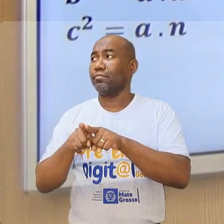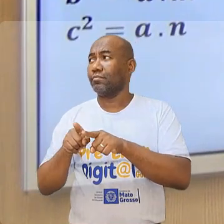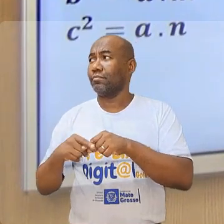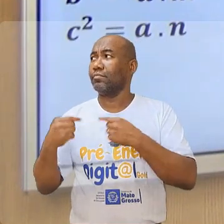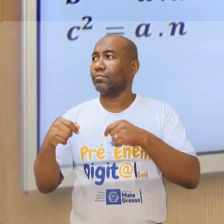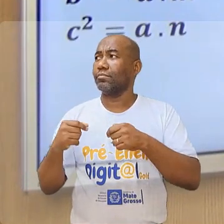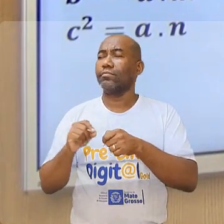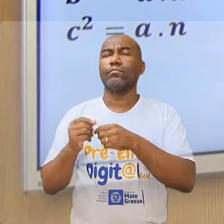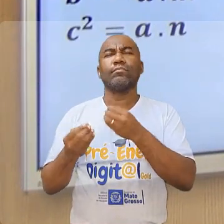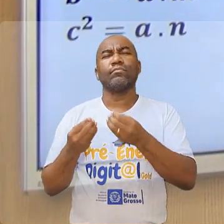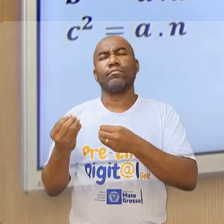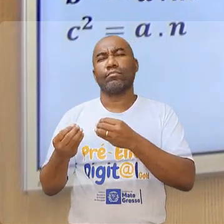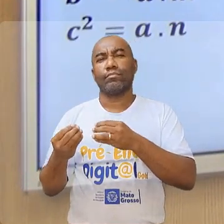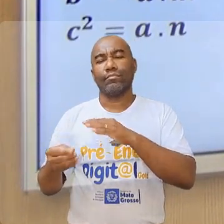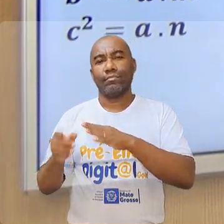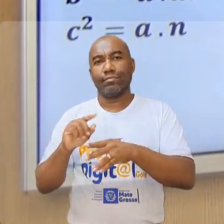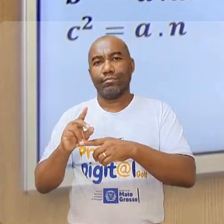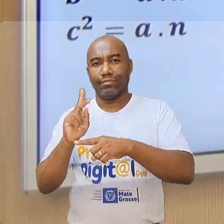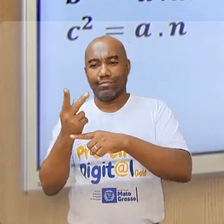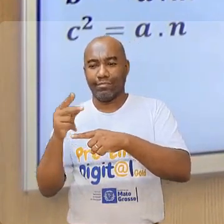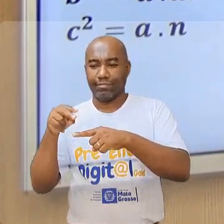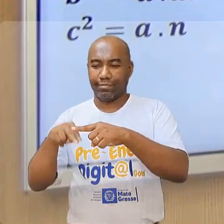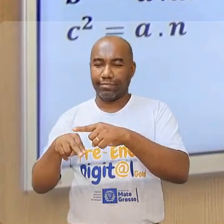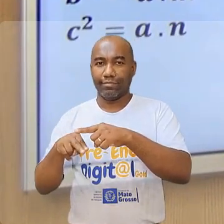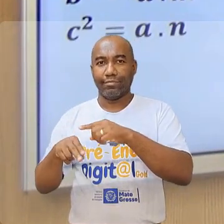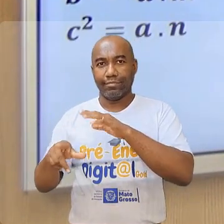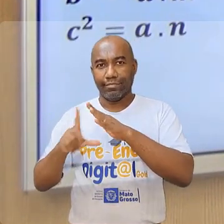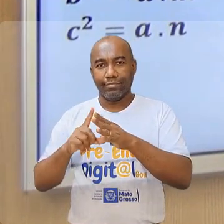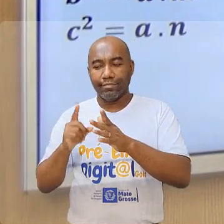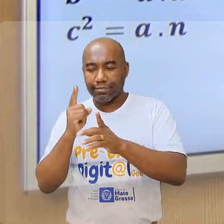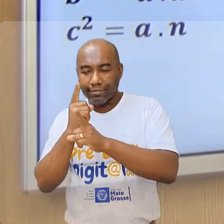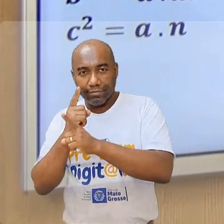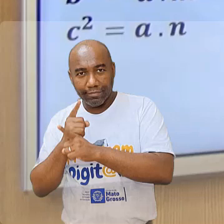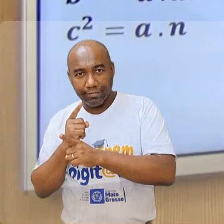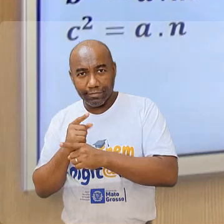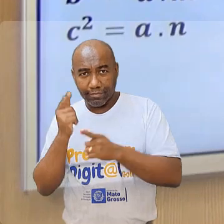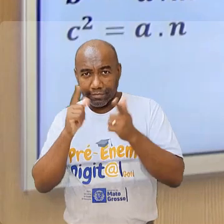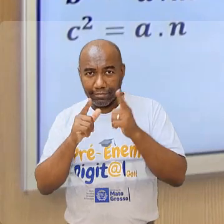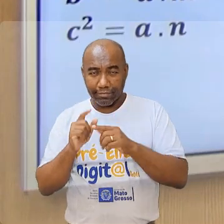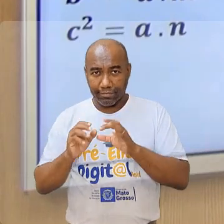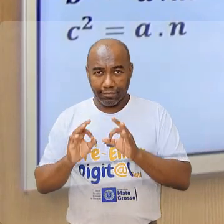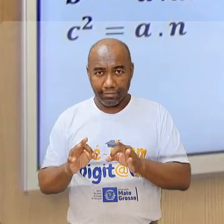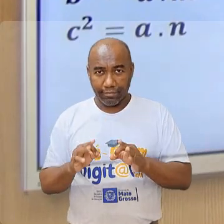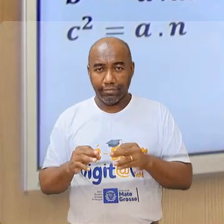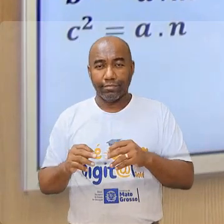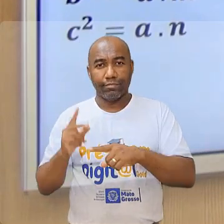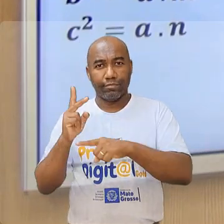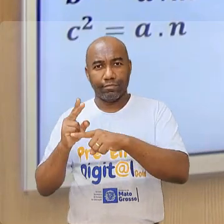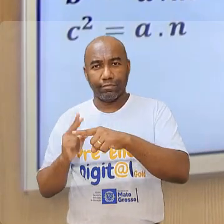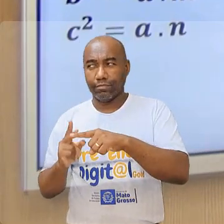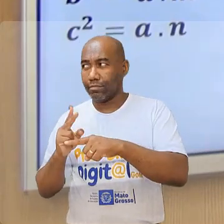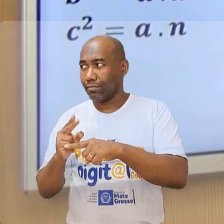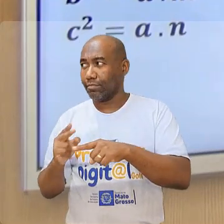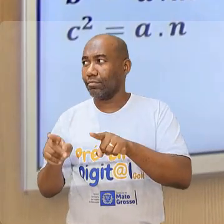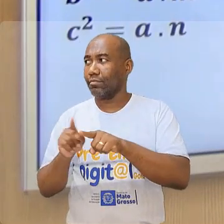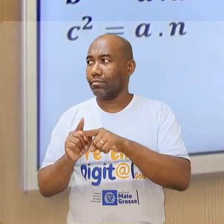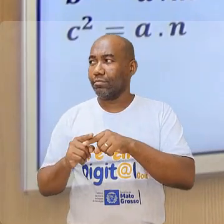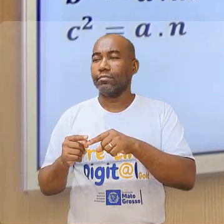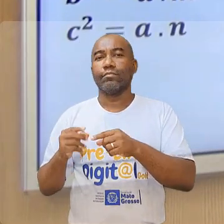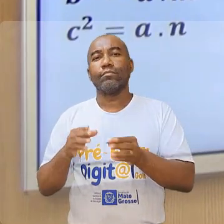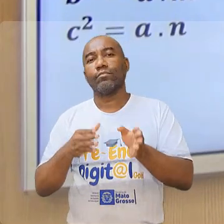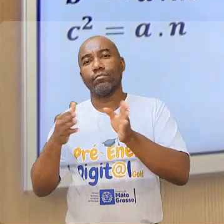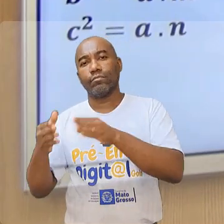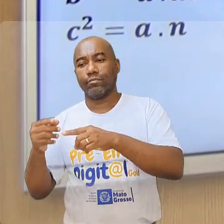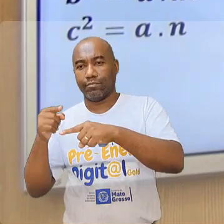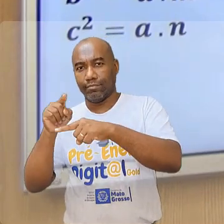na relação mas eu já coloquei uma mesma posição para não ficar olhando a relação tá certa oposto Nozinho igual voltou a fração